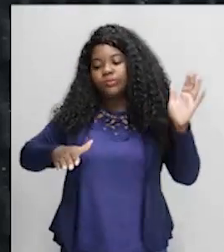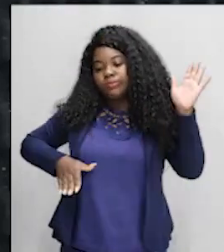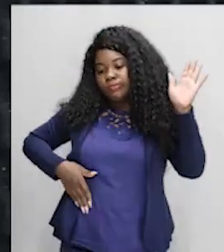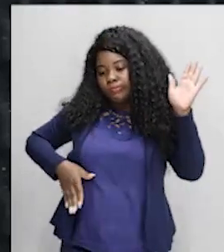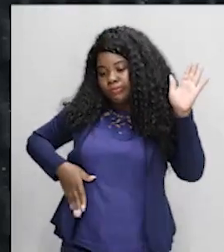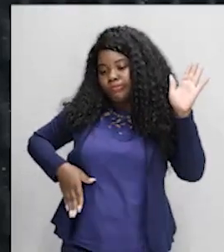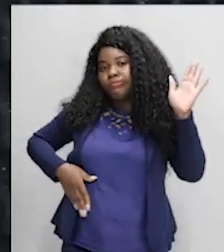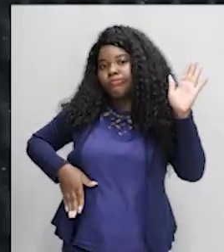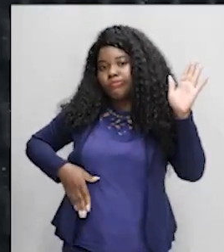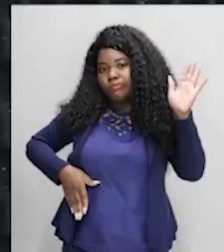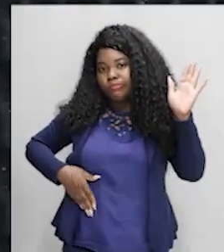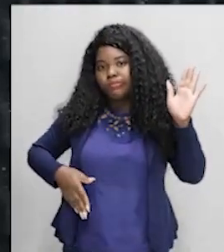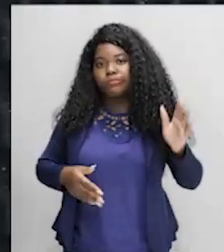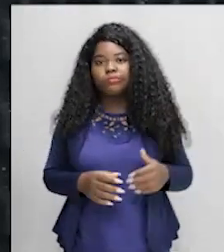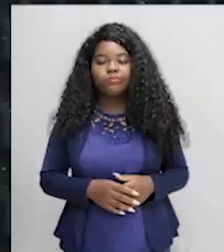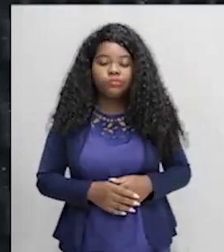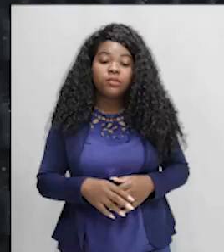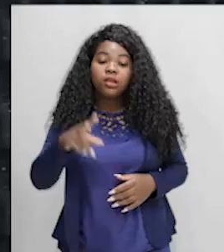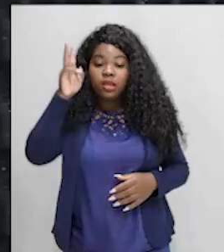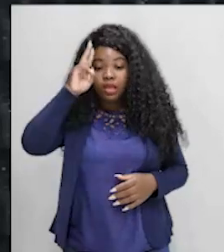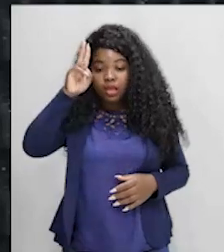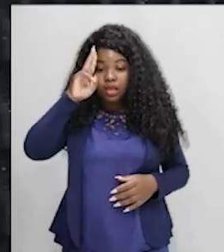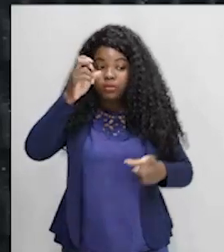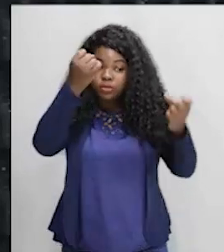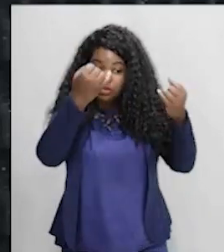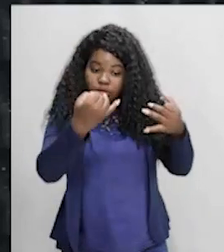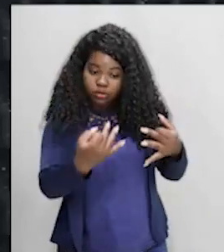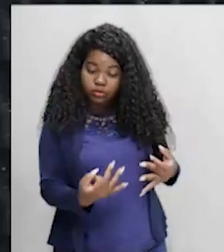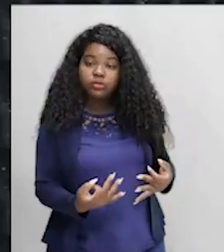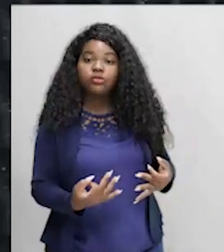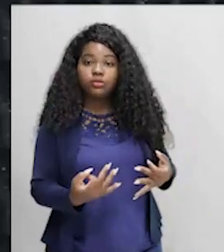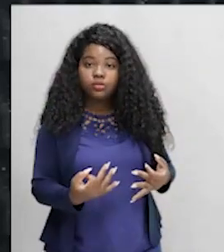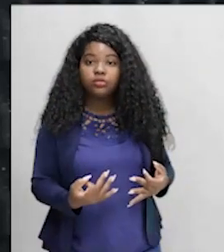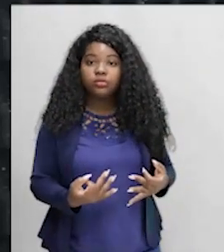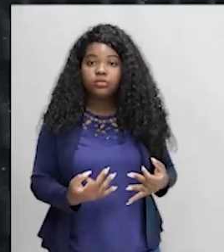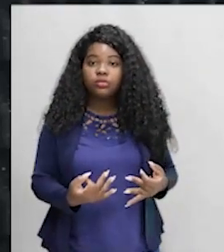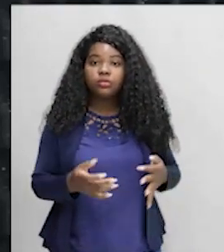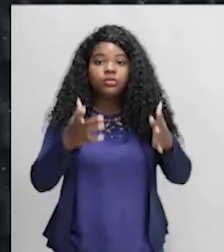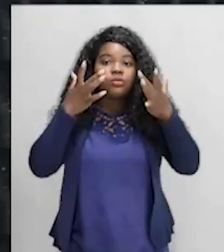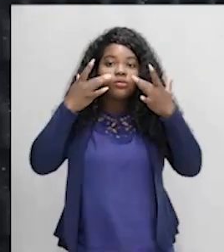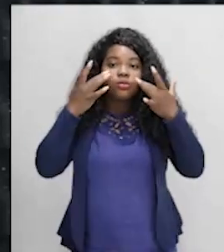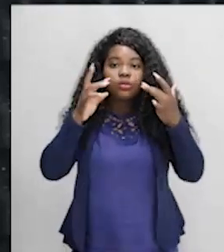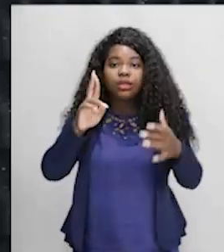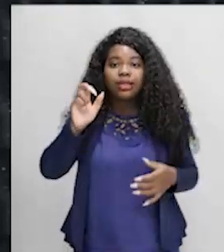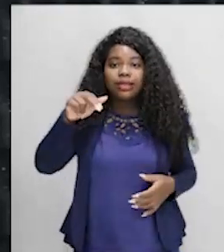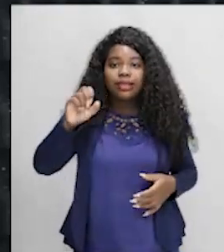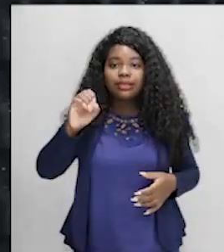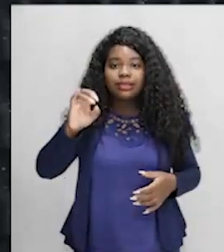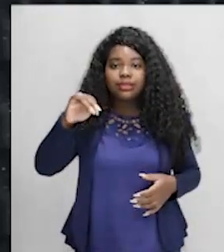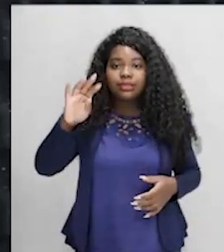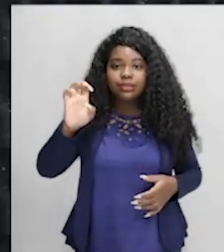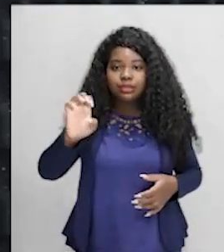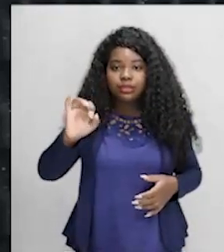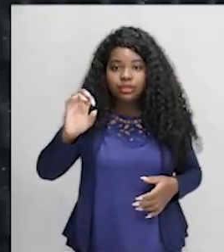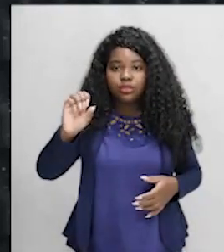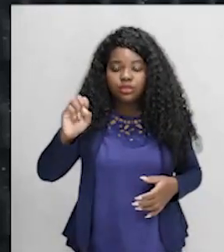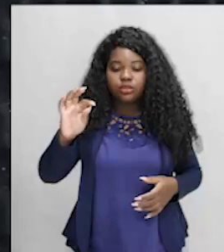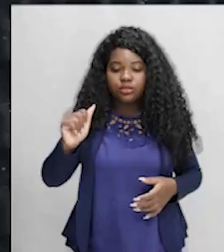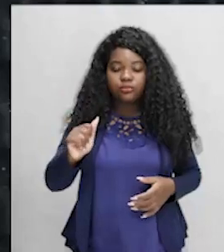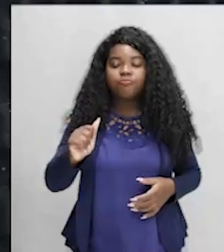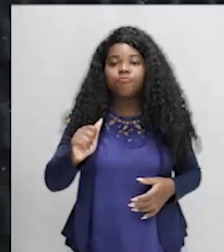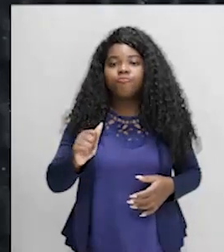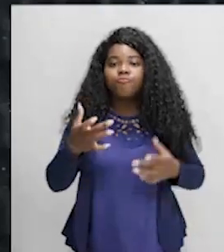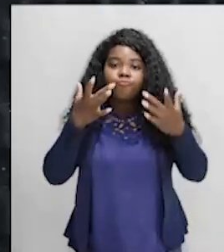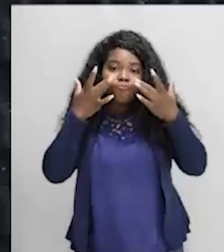vagabundagem, vadiagem. Lembra o que eu falei para vocês do teatro renascentista, o teatro feito na época de William Shakespeare, o teatro